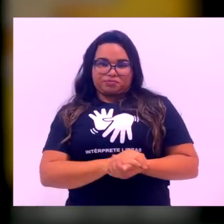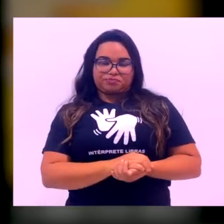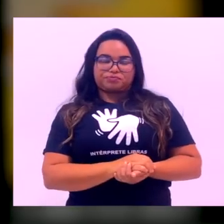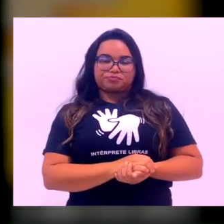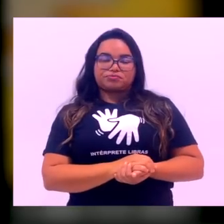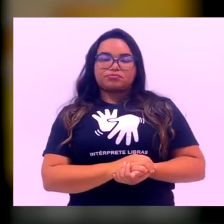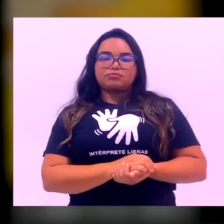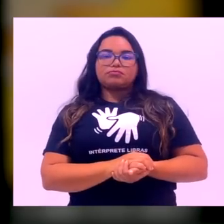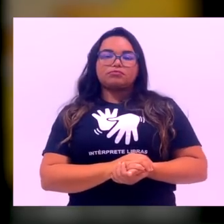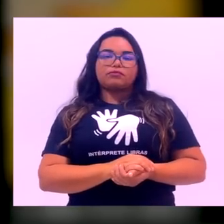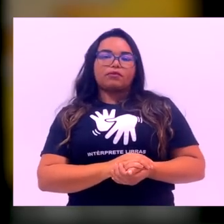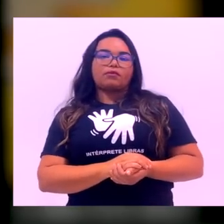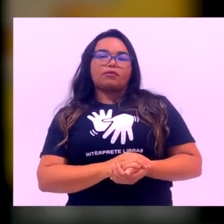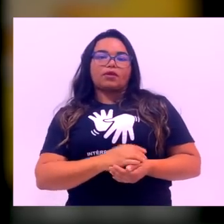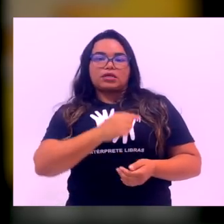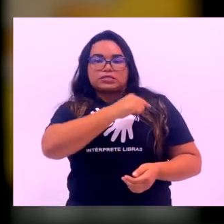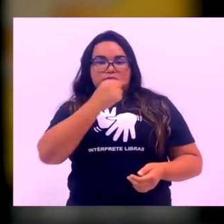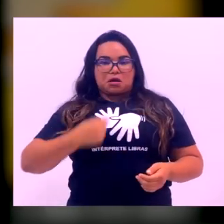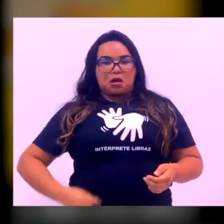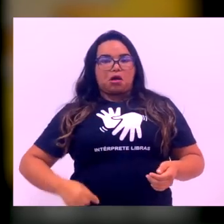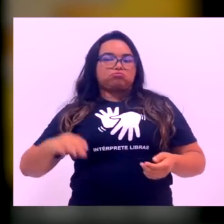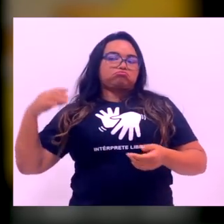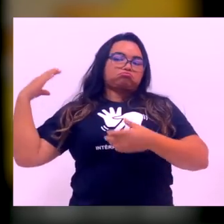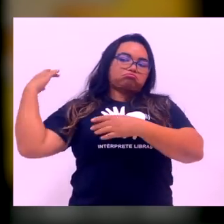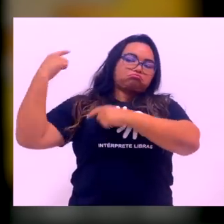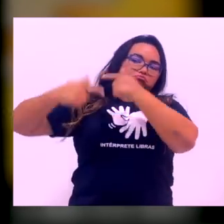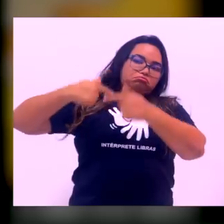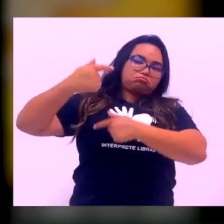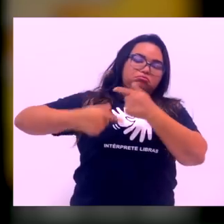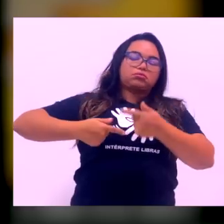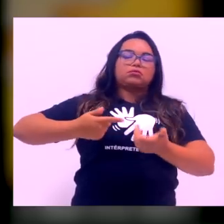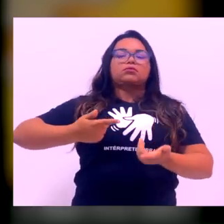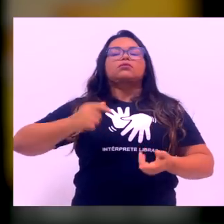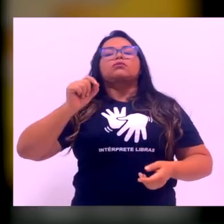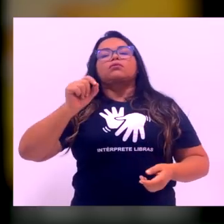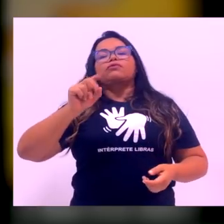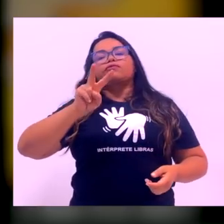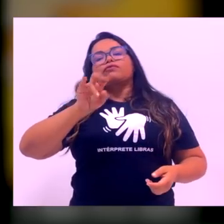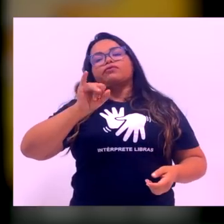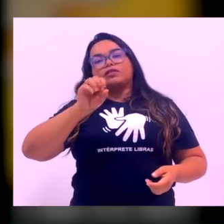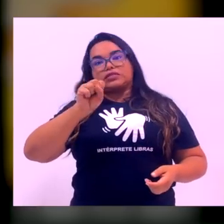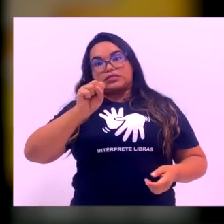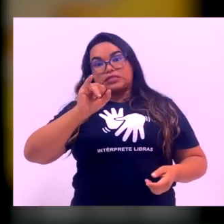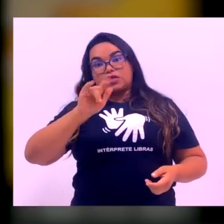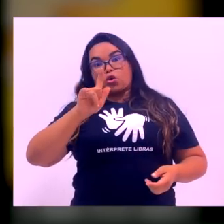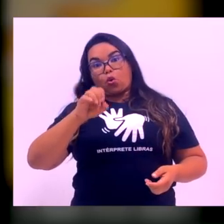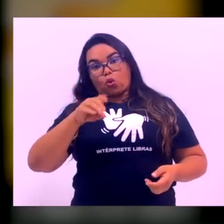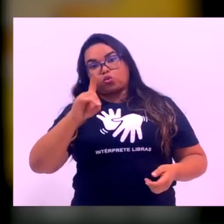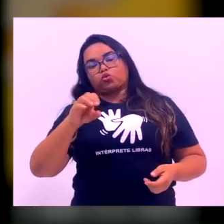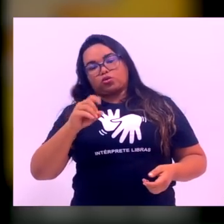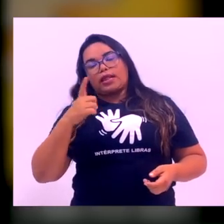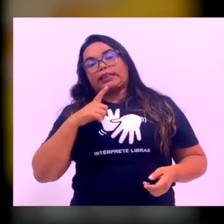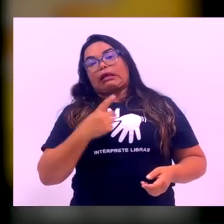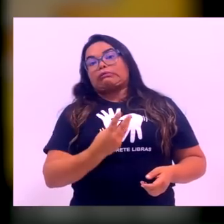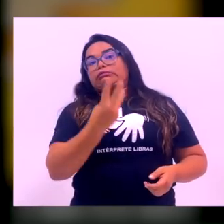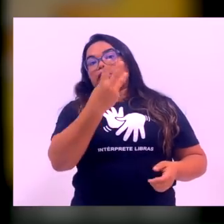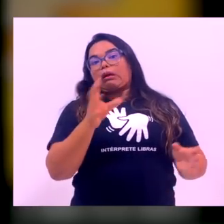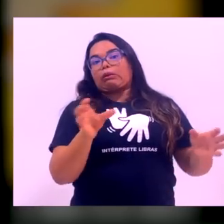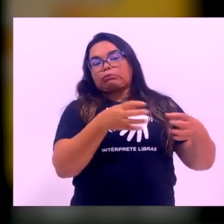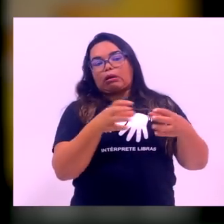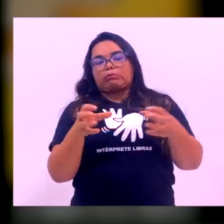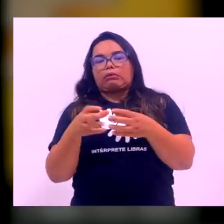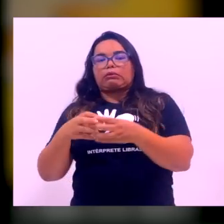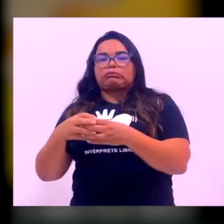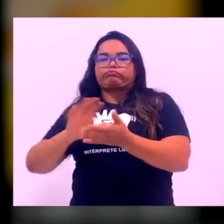os portugueses são os suevos, os espanhóis os visigodos. Mas 3 desses povos, os érulos, os vândalos e